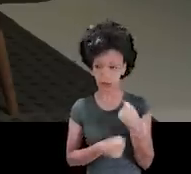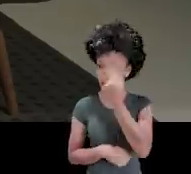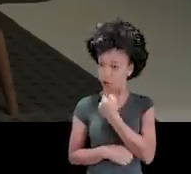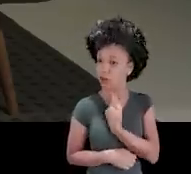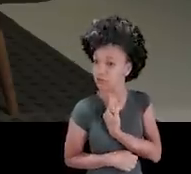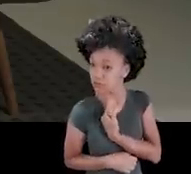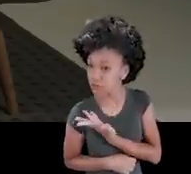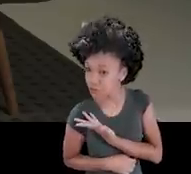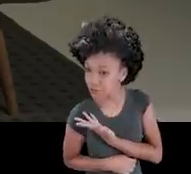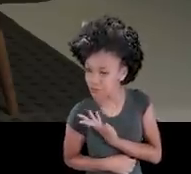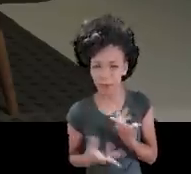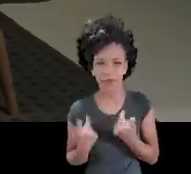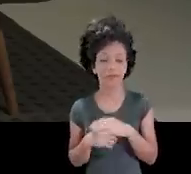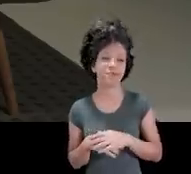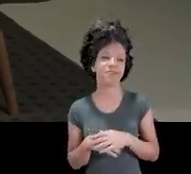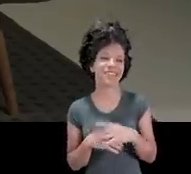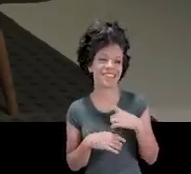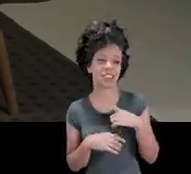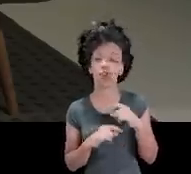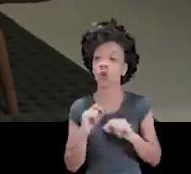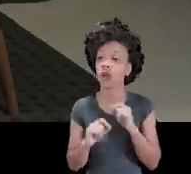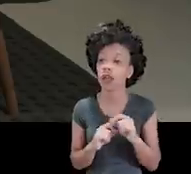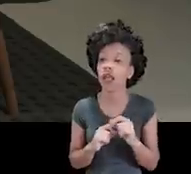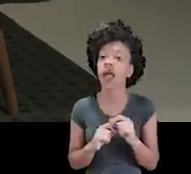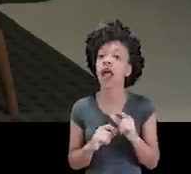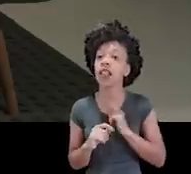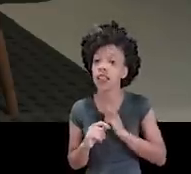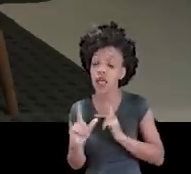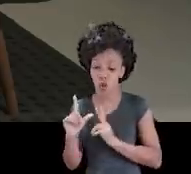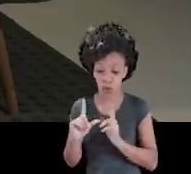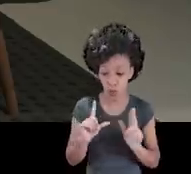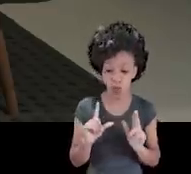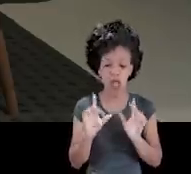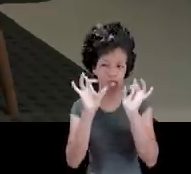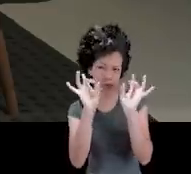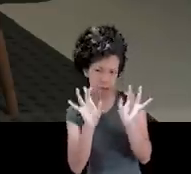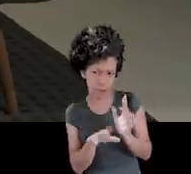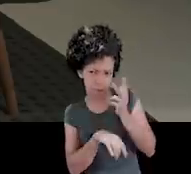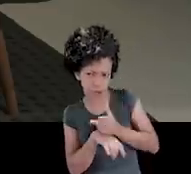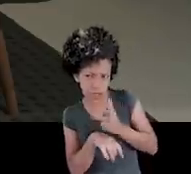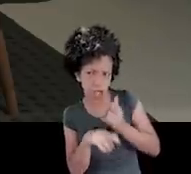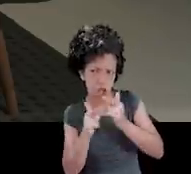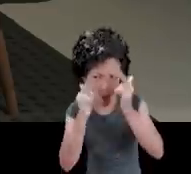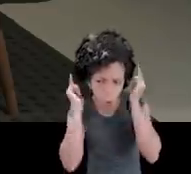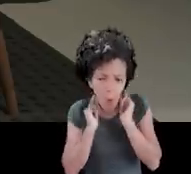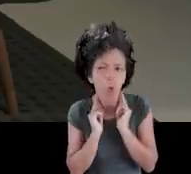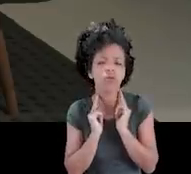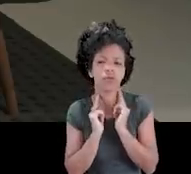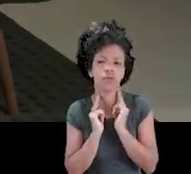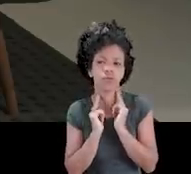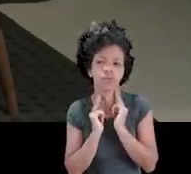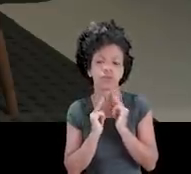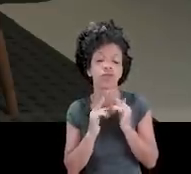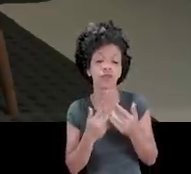Você tá bem mesmo. Aliás, é reptiliano, né? Que fala. Da produção, temos um VT de especialistas em carecas que